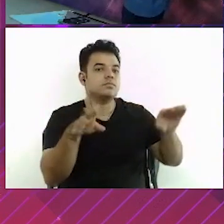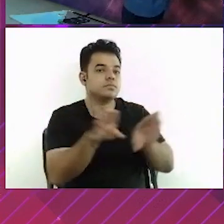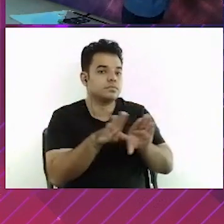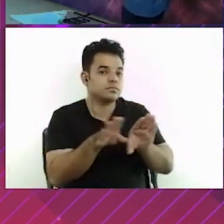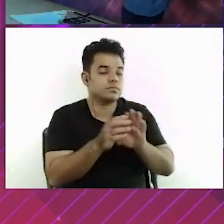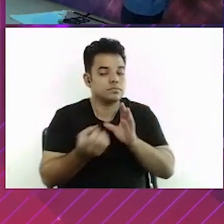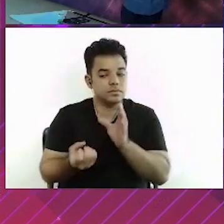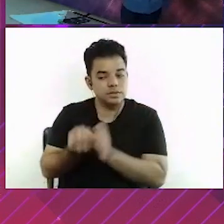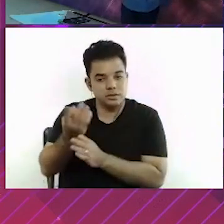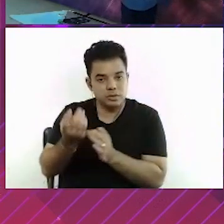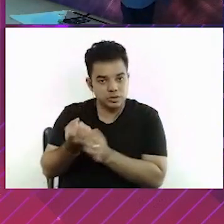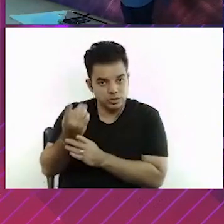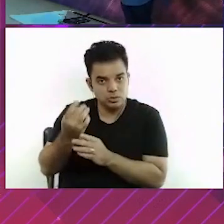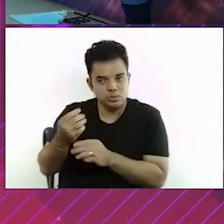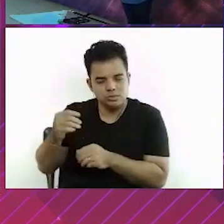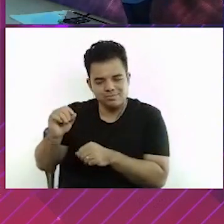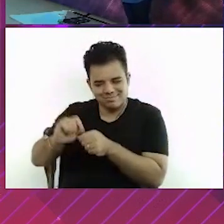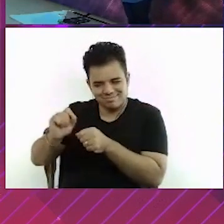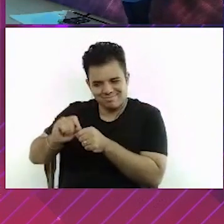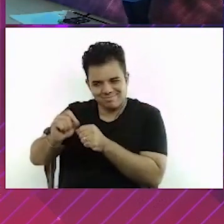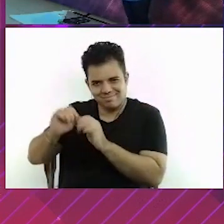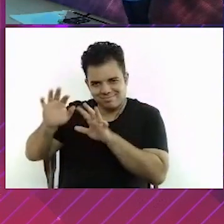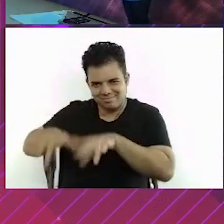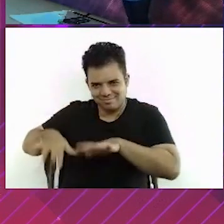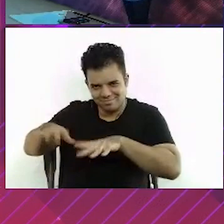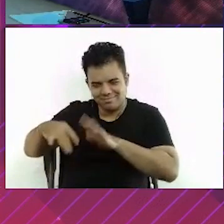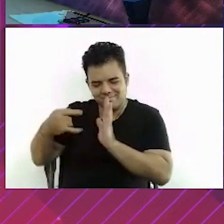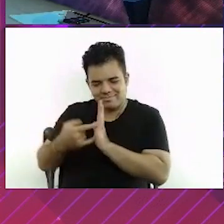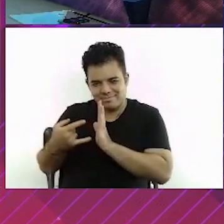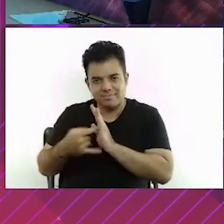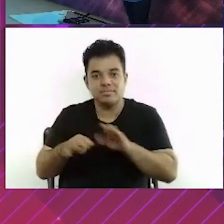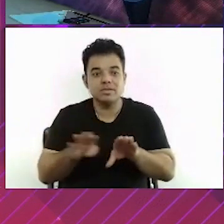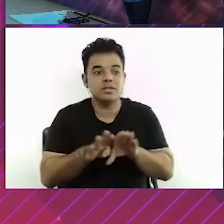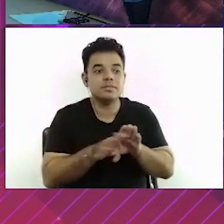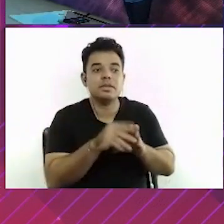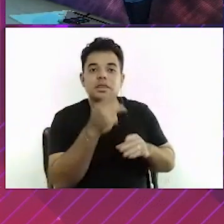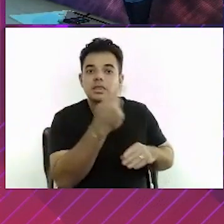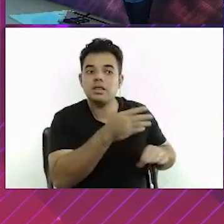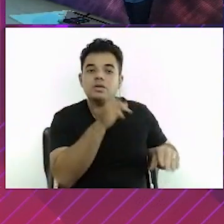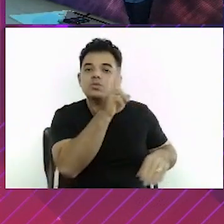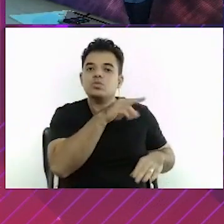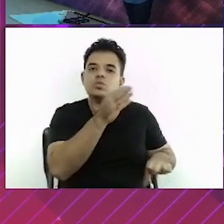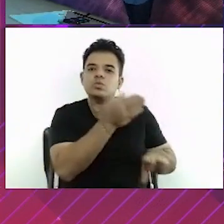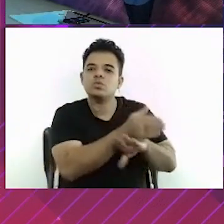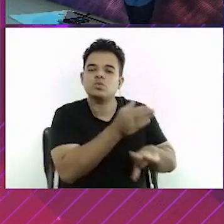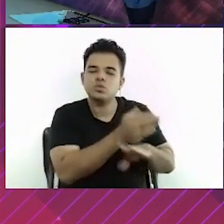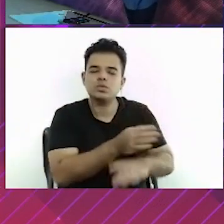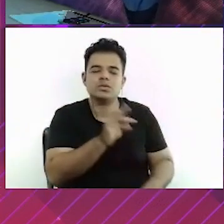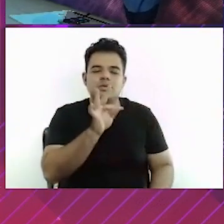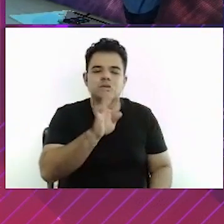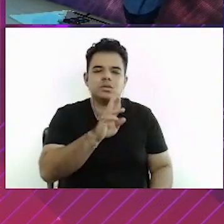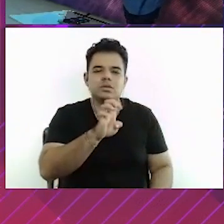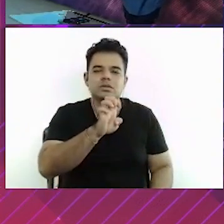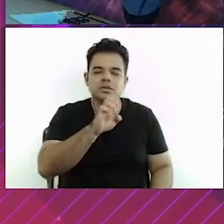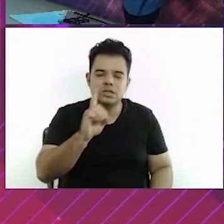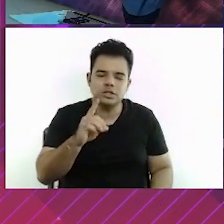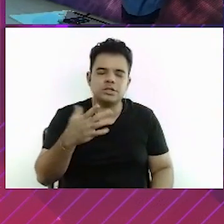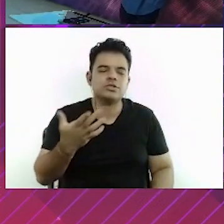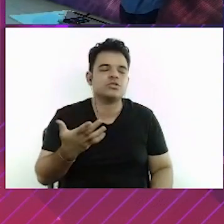No consumidor, você pode executar a lógica de reconexão em paralelo, uma thread, mais especificamente